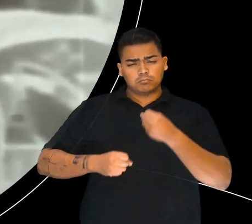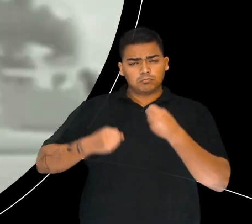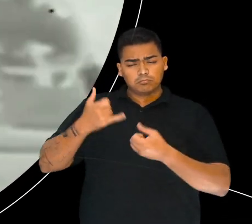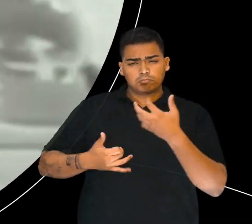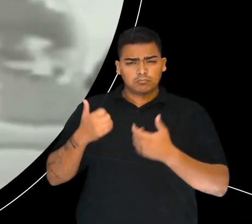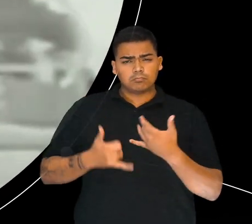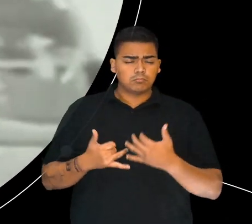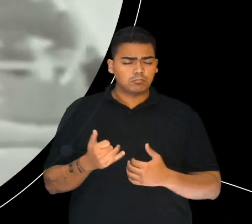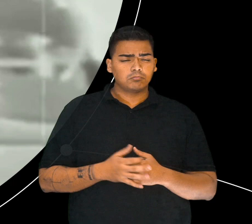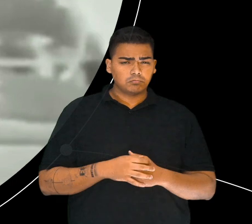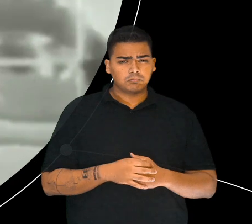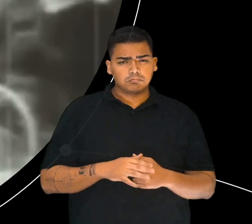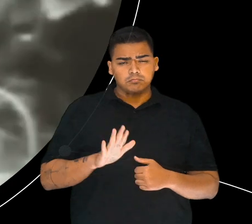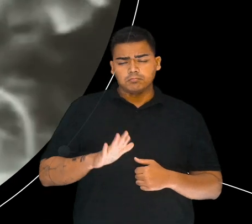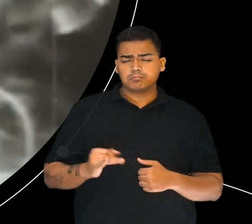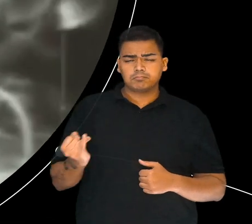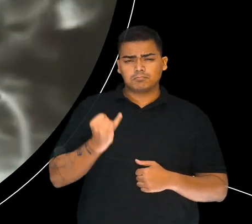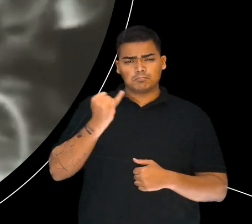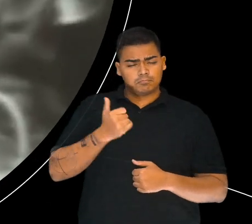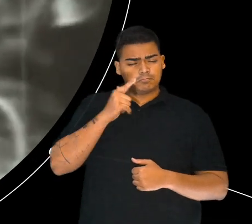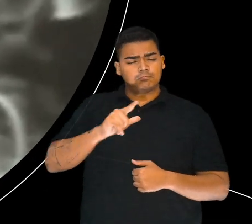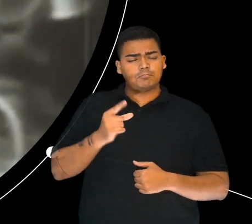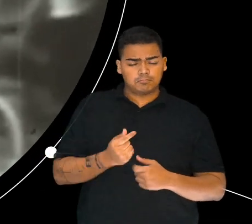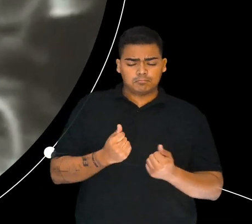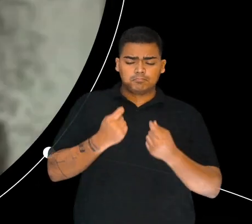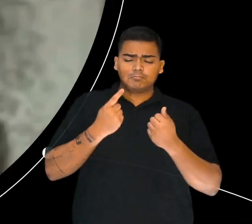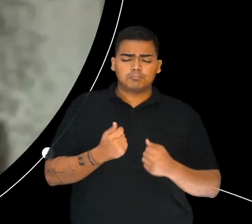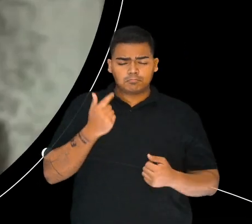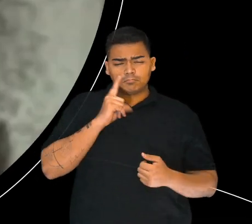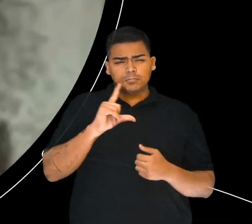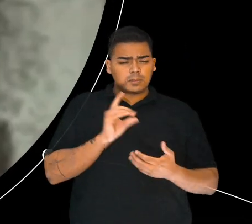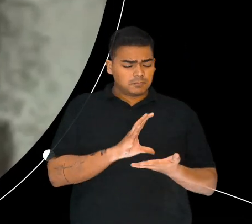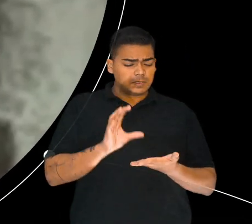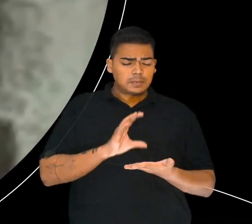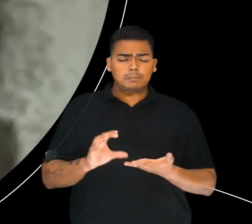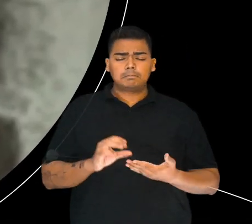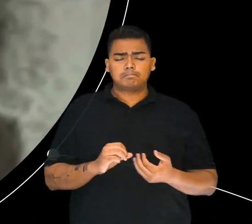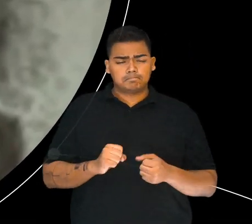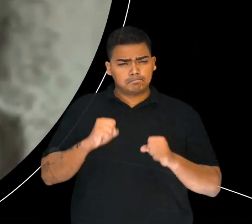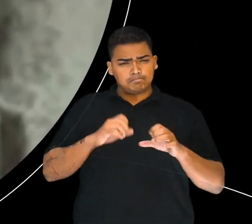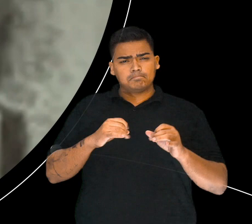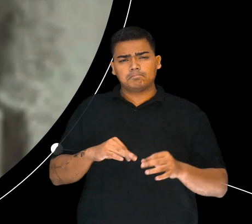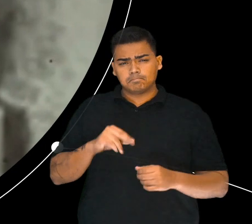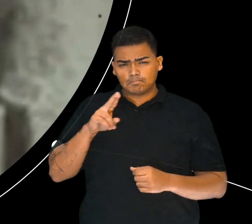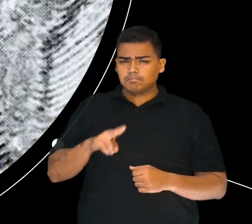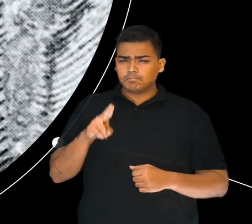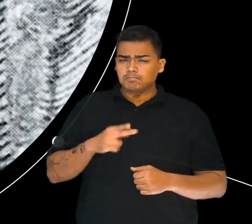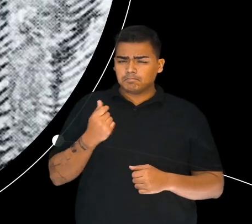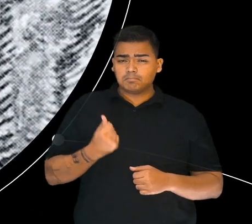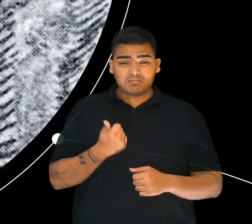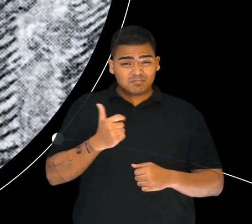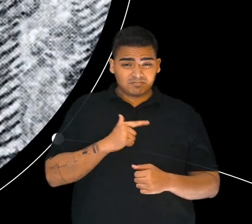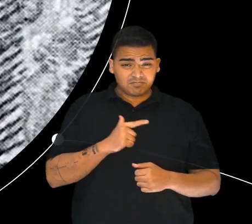contava muito da história do pessoal queimando dinheiro, mas esse era o problema. Ganharam muito dinheiro, ao invés de investir em educação, queimavam dinheiro.